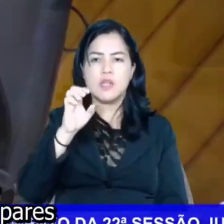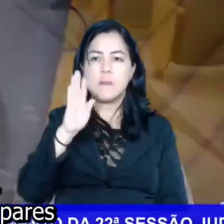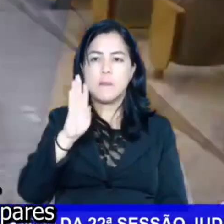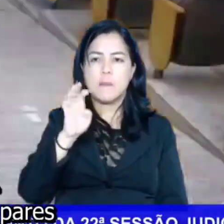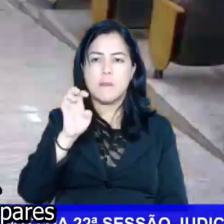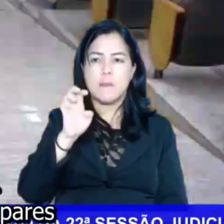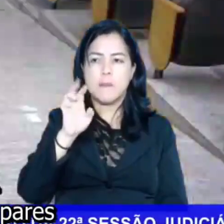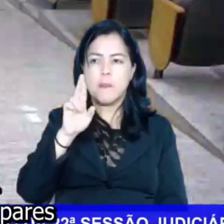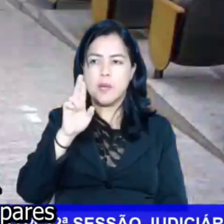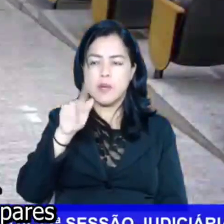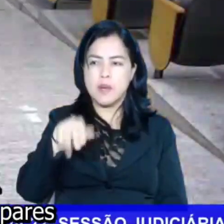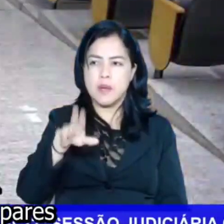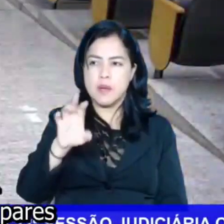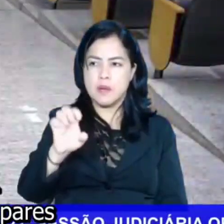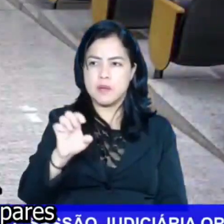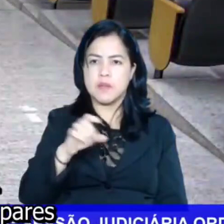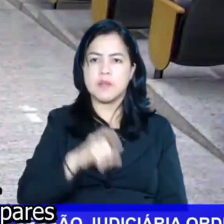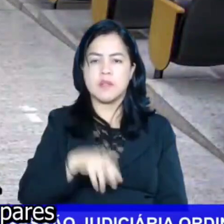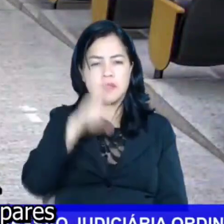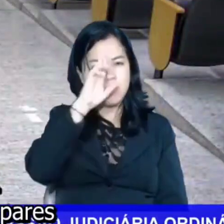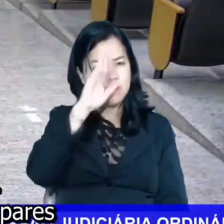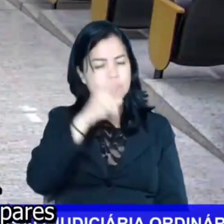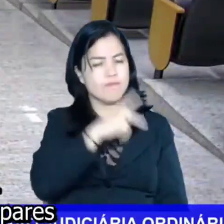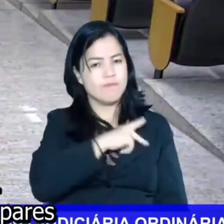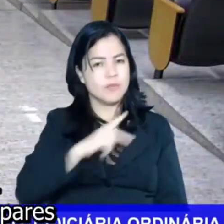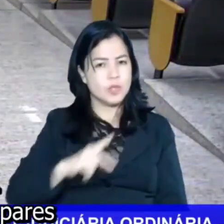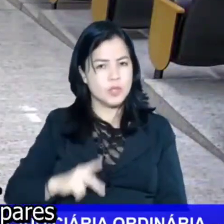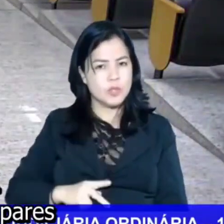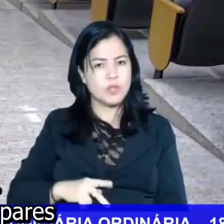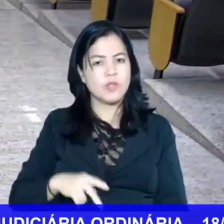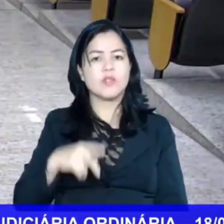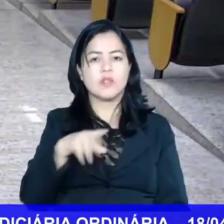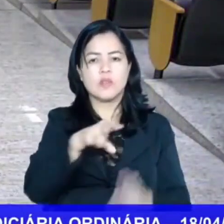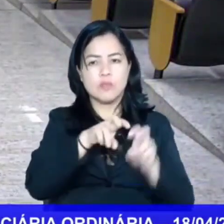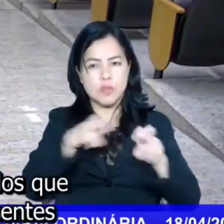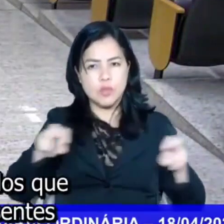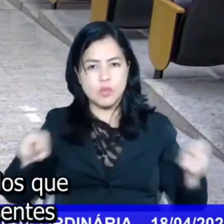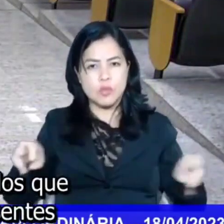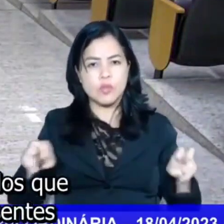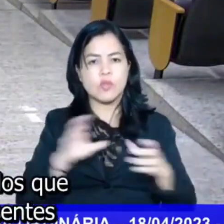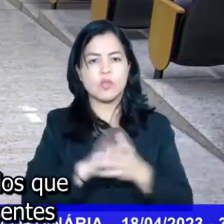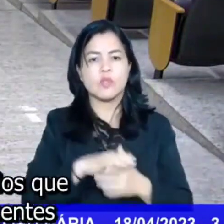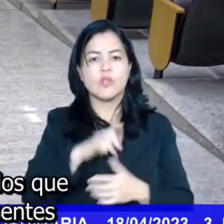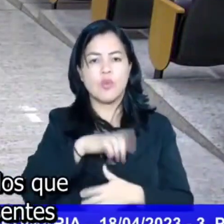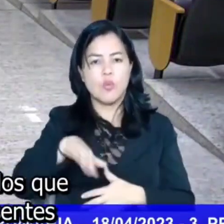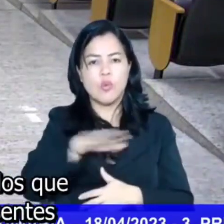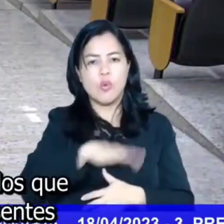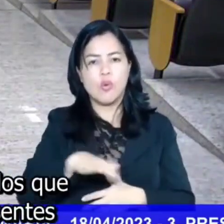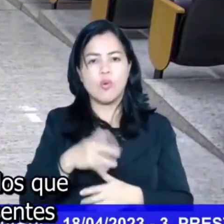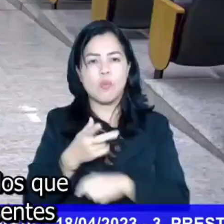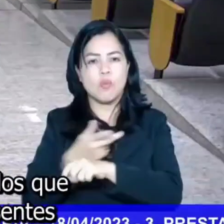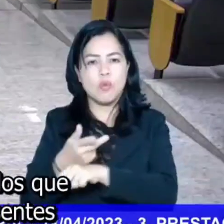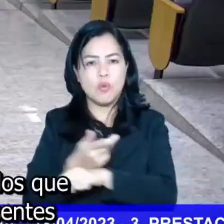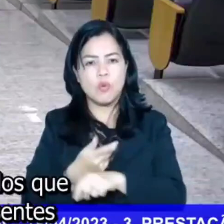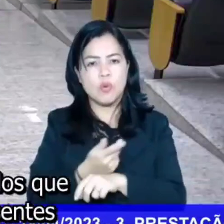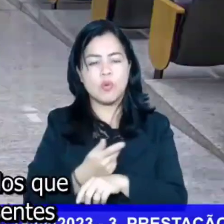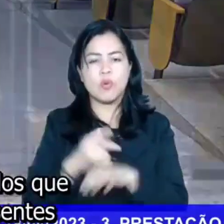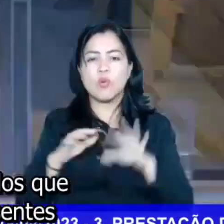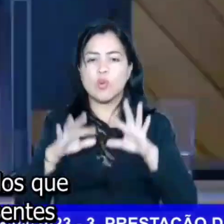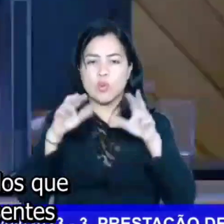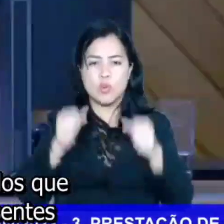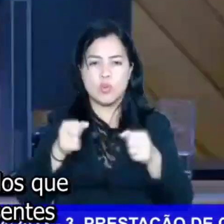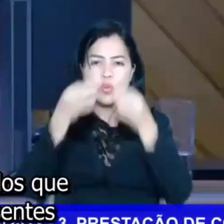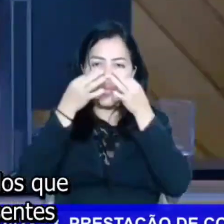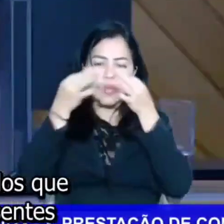palavra. Imagem ampla do plenário. Ilustres pares, doutor procurador regional eleitoral, a todos